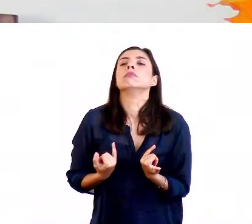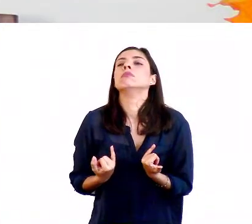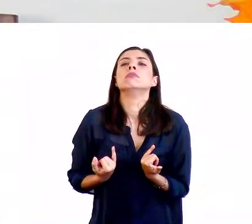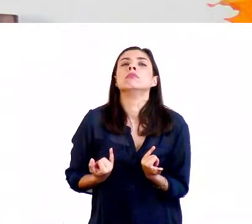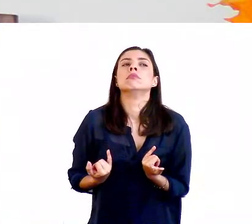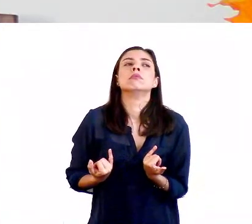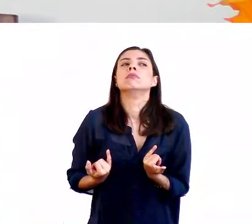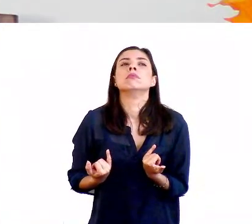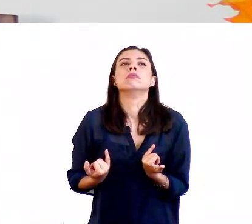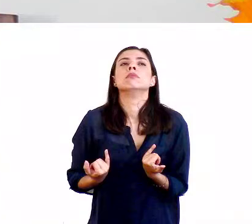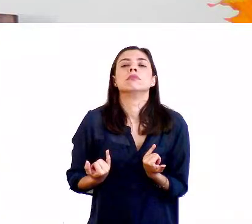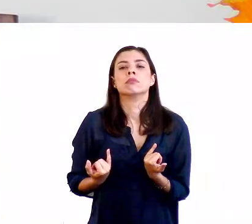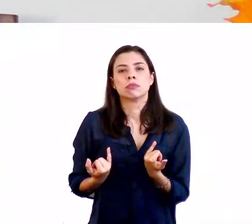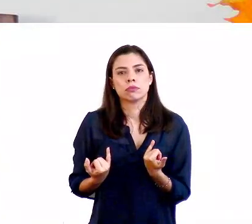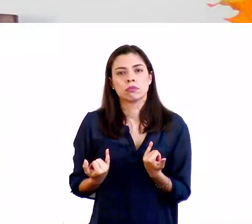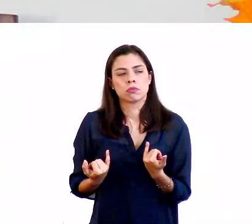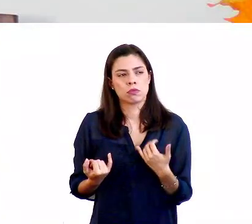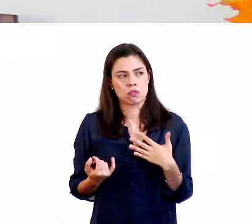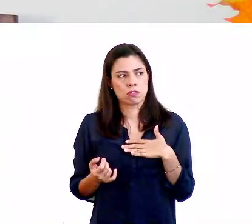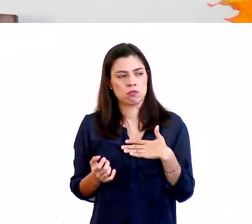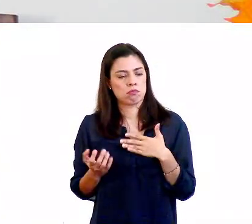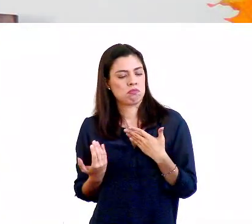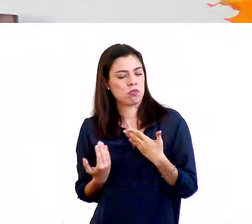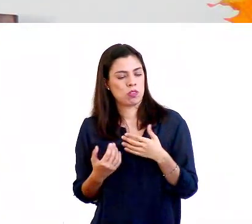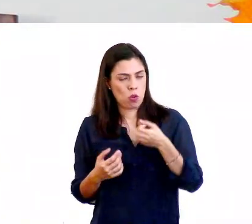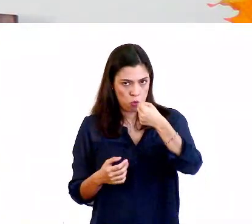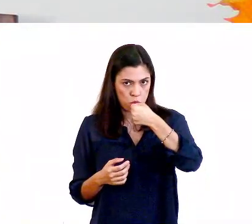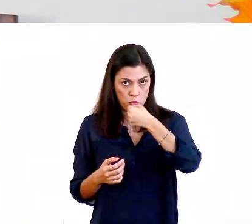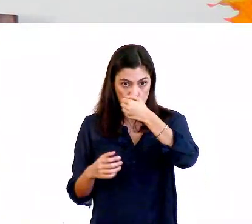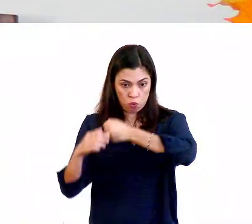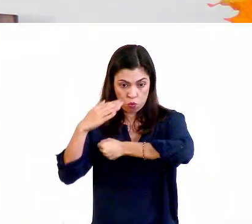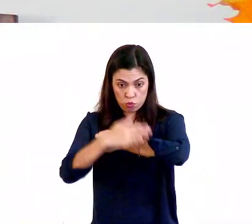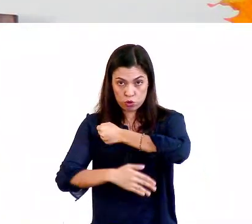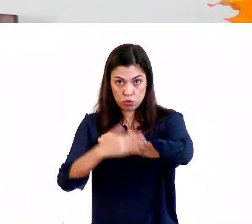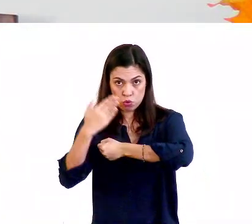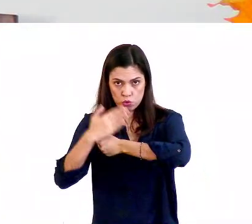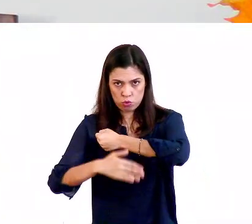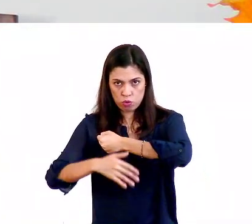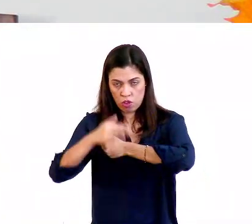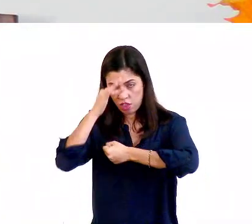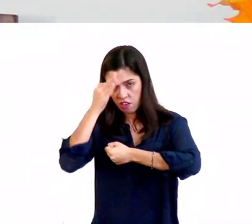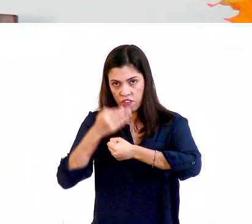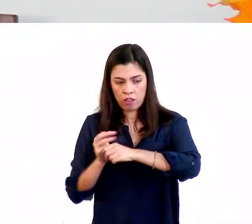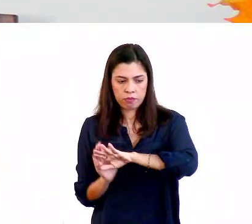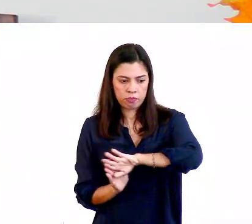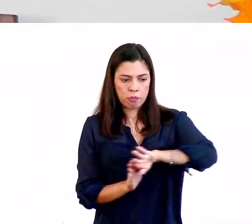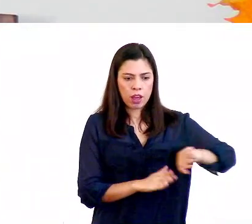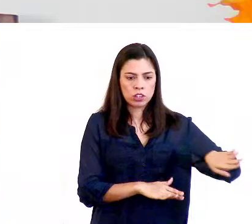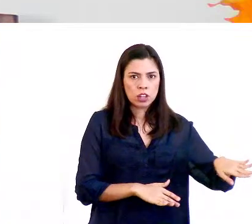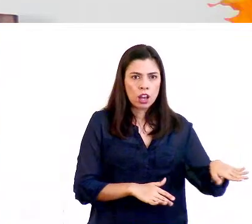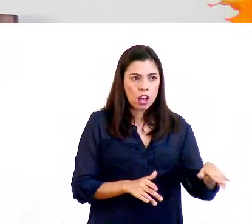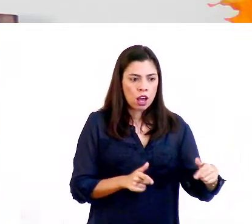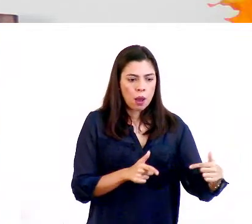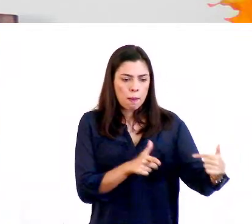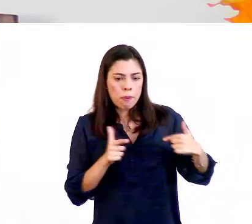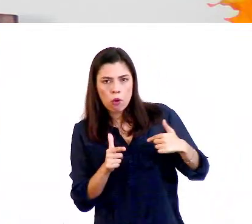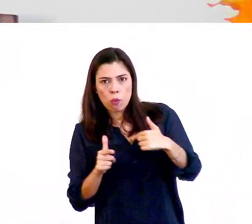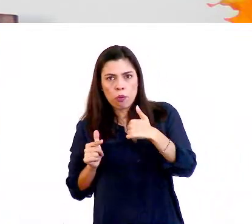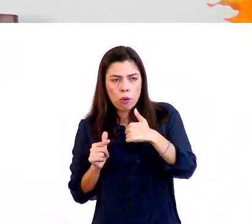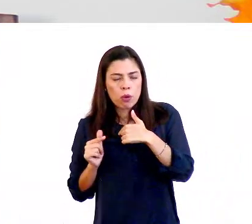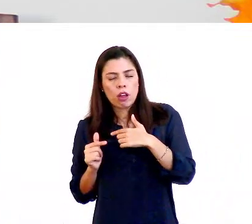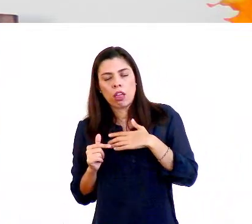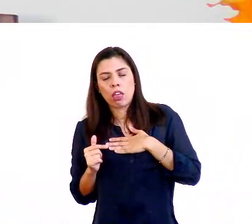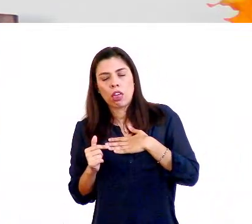por si mesmas, baixam o escudo e deixam o inimigo acertar as suas flechas, as